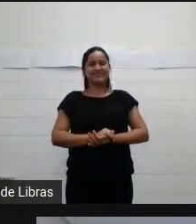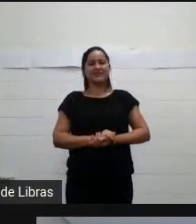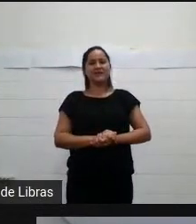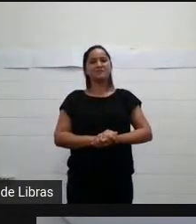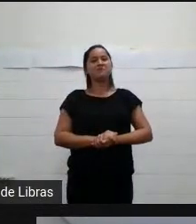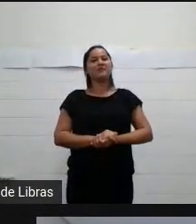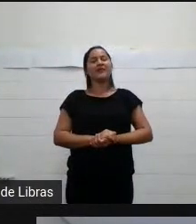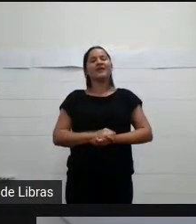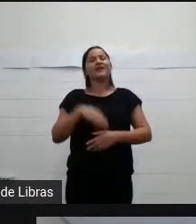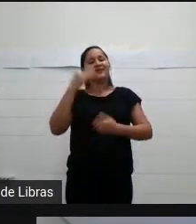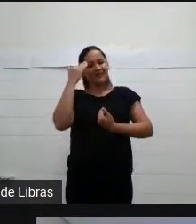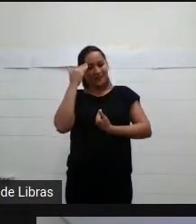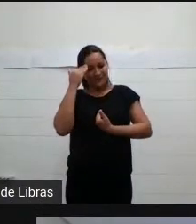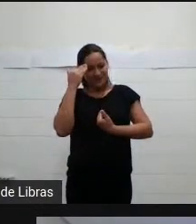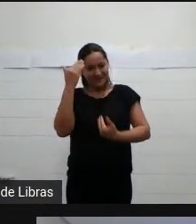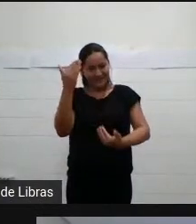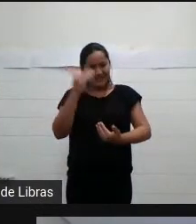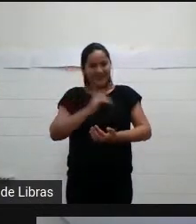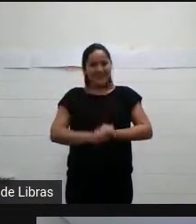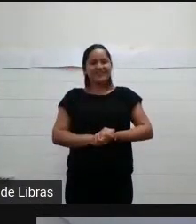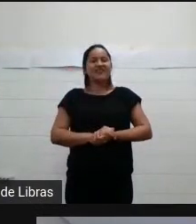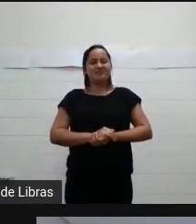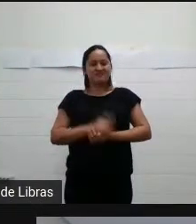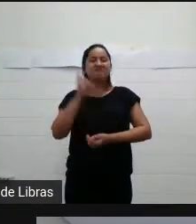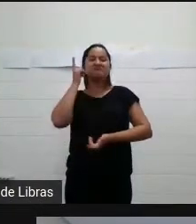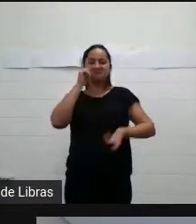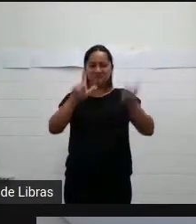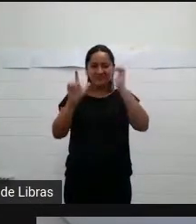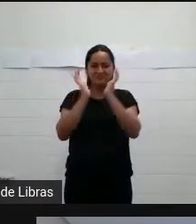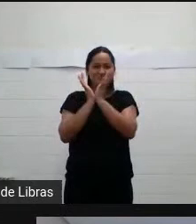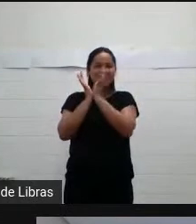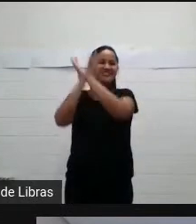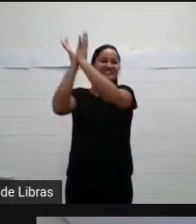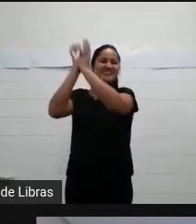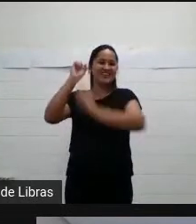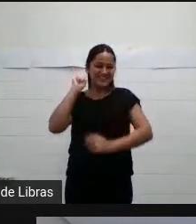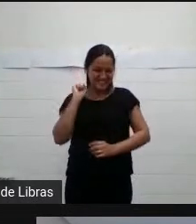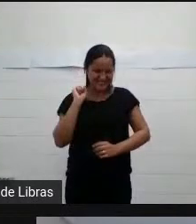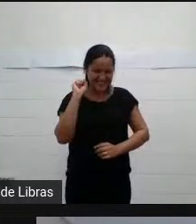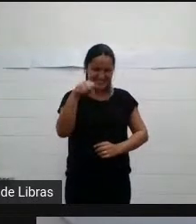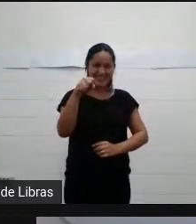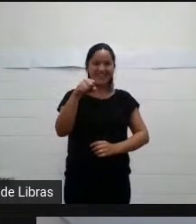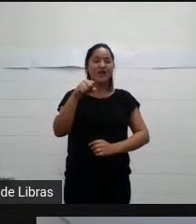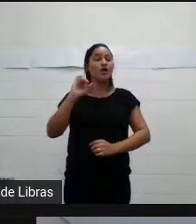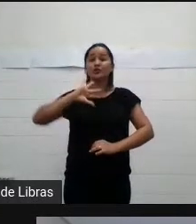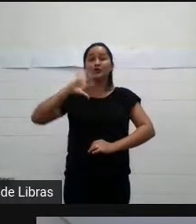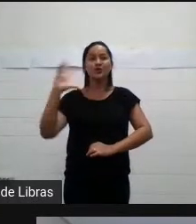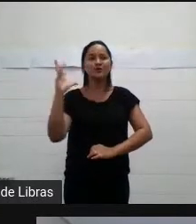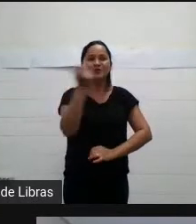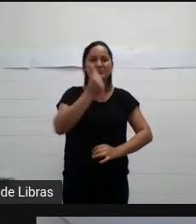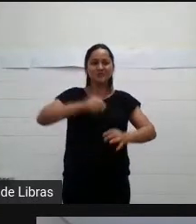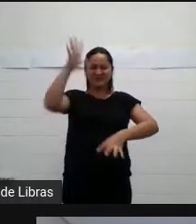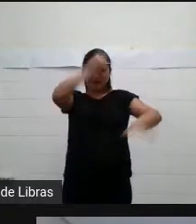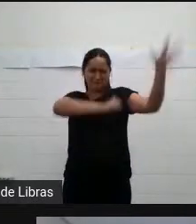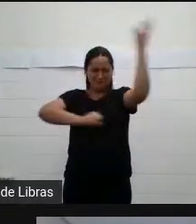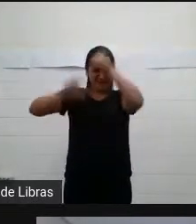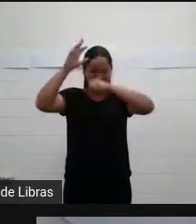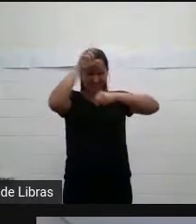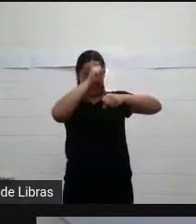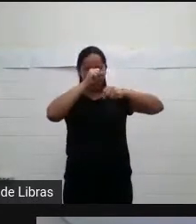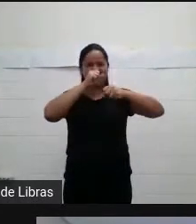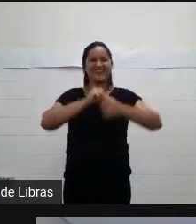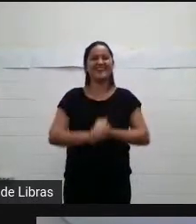Obrigada, Rose, obrigada, Manu. Vamos vencer, sim, porque agora todo mundo vai rolar, a gente vai continuar